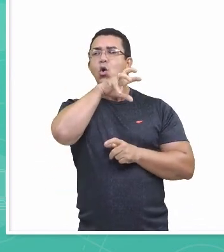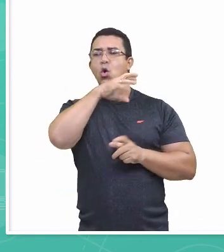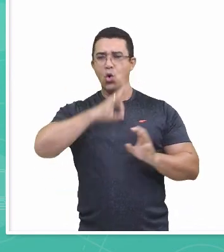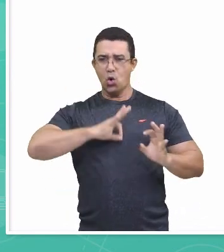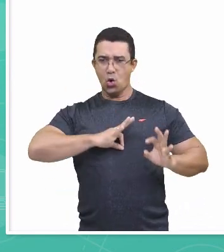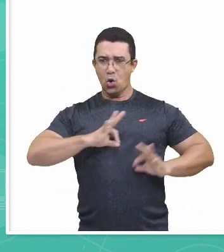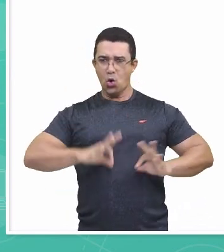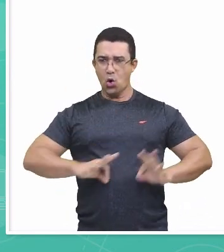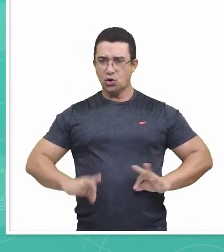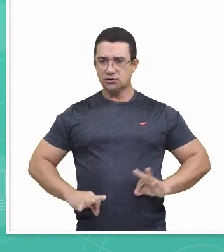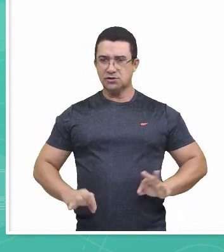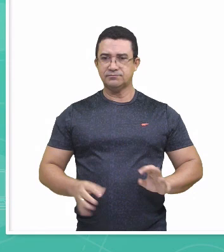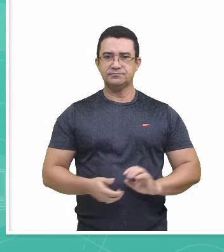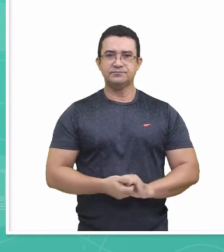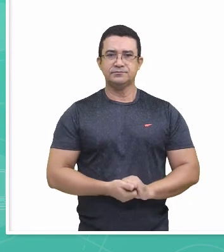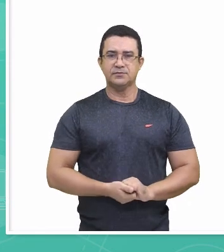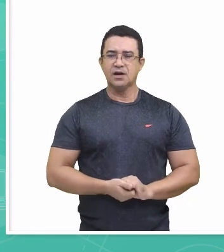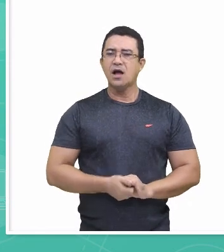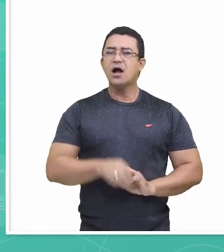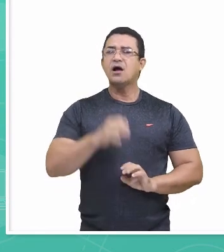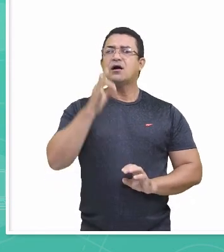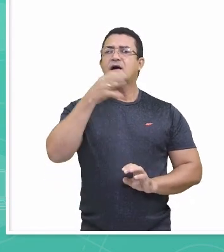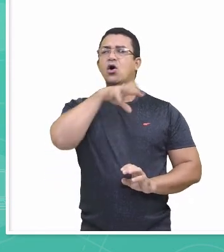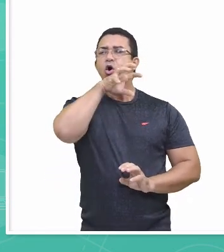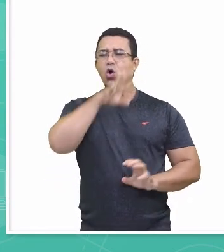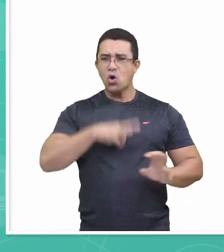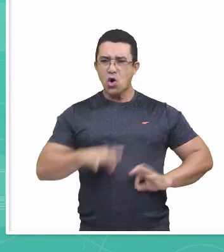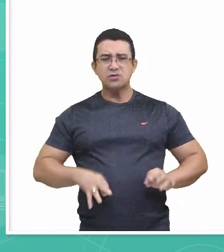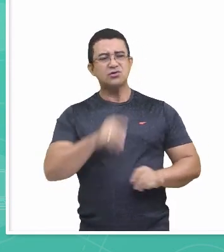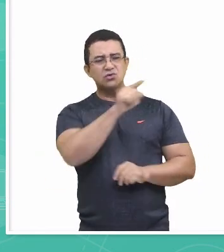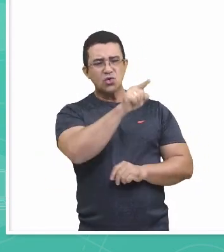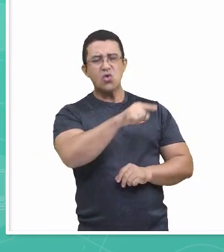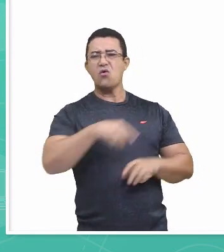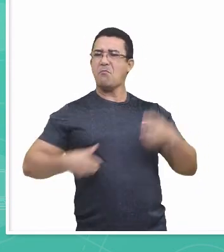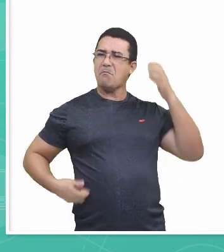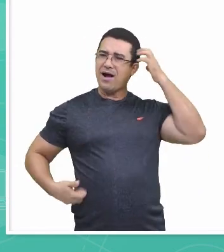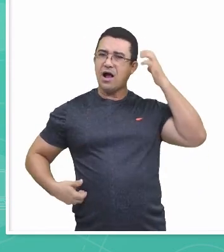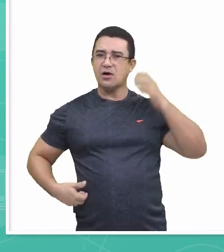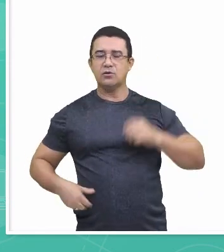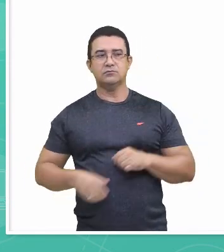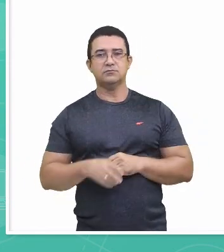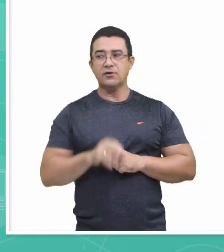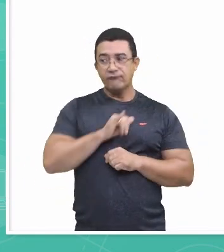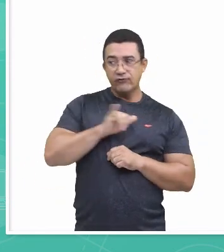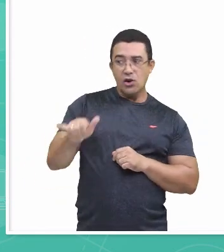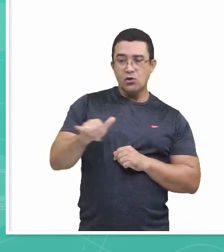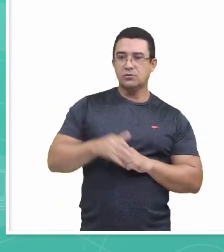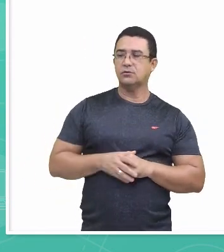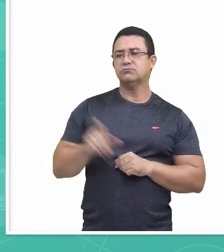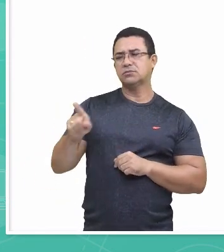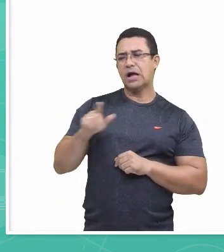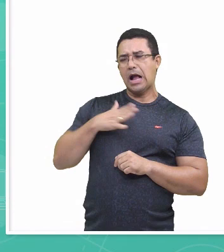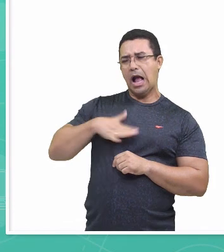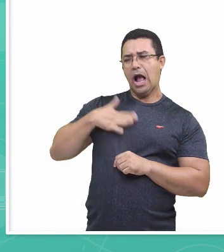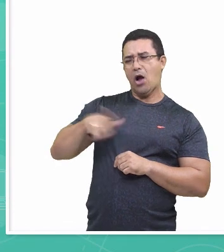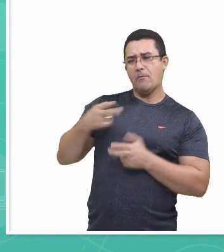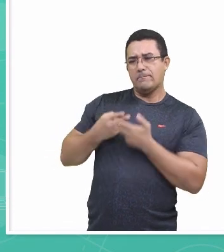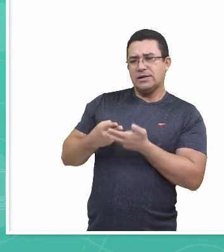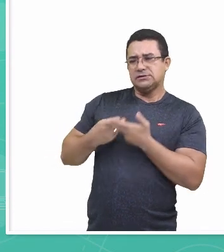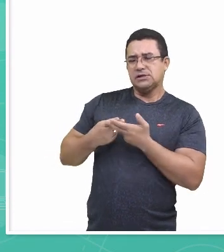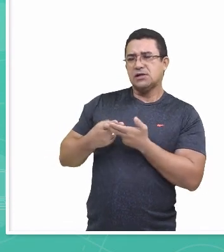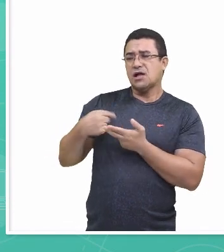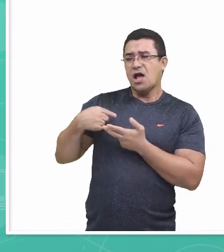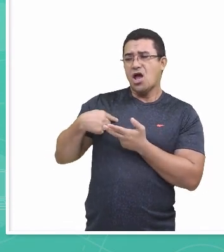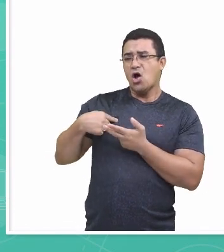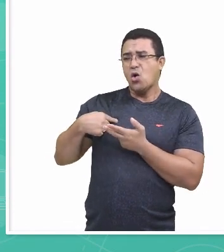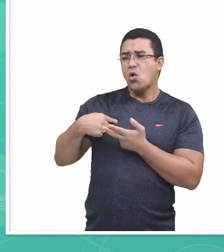características humanas. A onça diz, olha só, compadre macaco, disse ela, tenha paciência, estou com